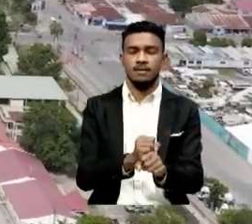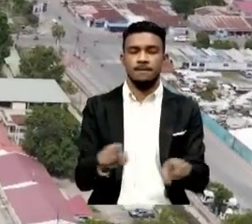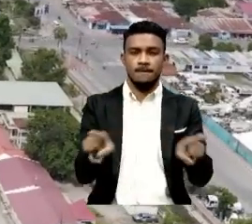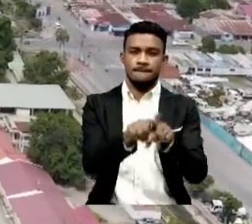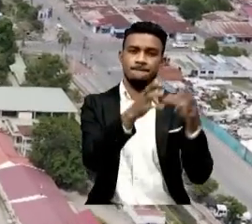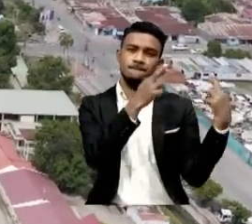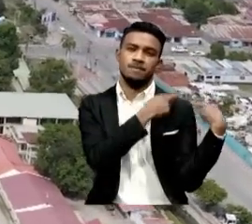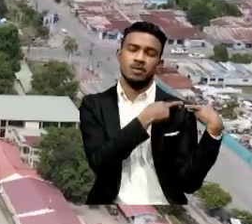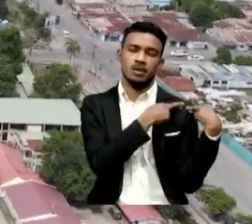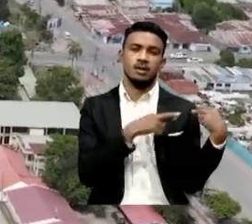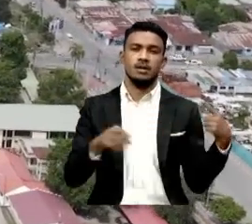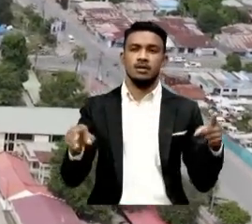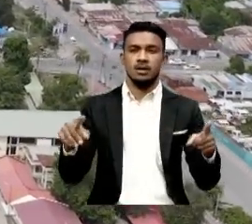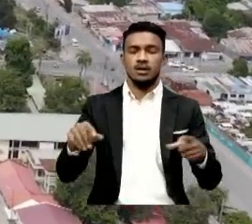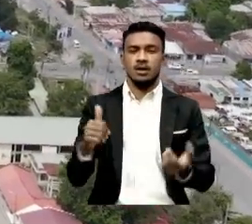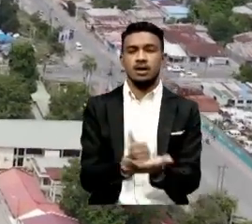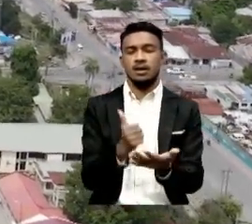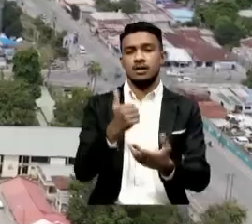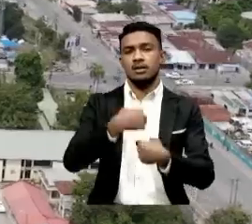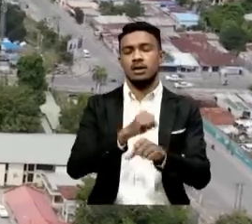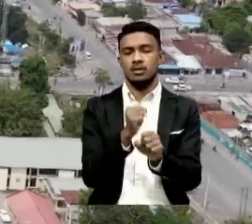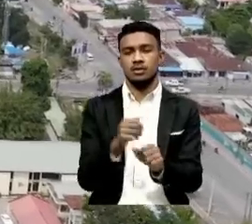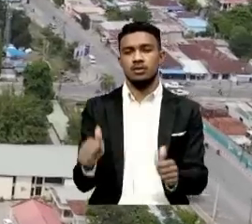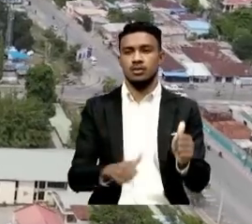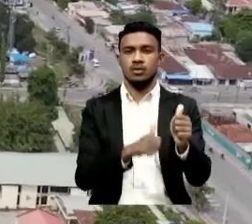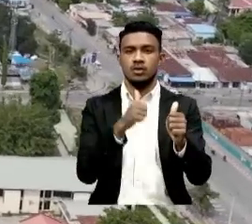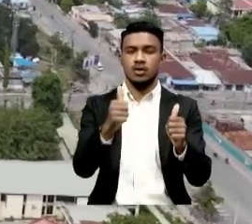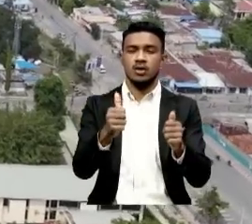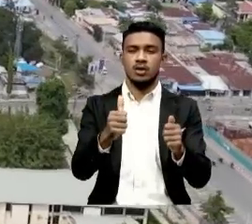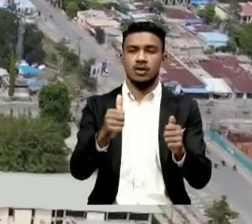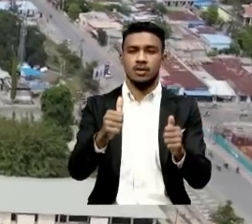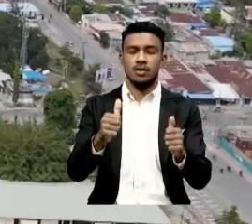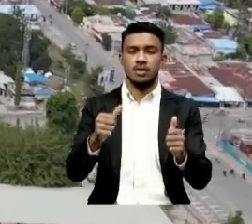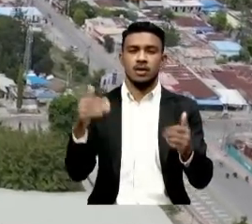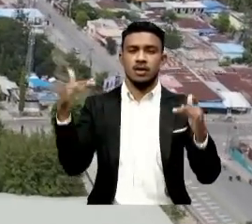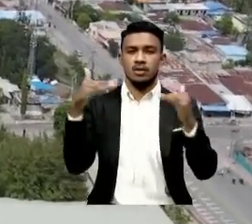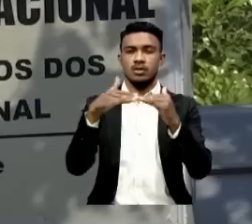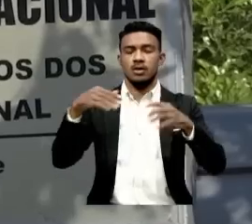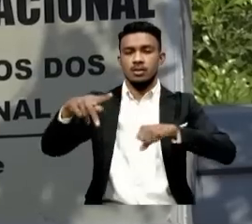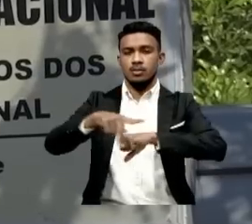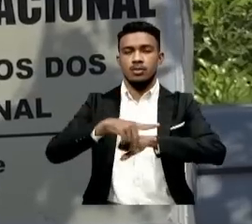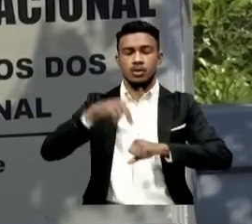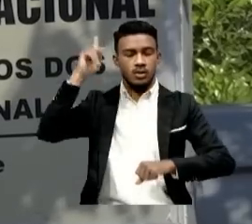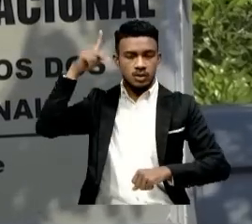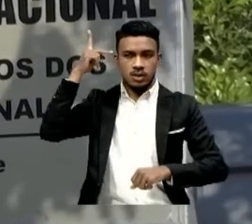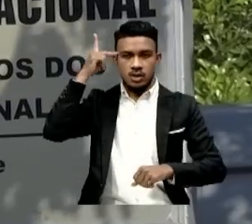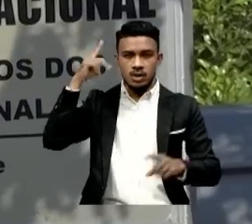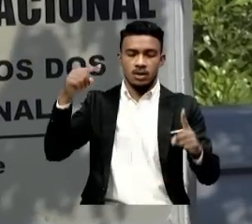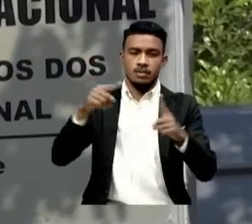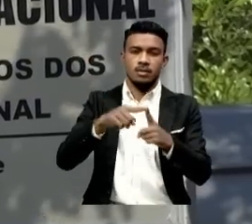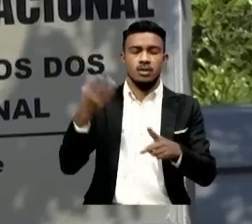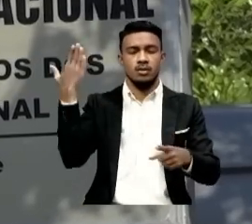ba concessão execução o coordenação no avaliação política nebe define ba assunto